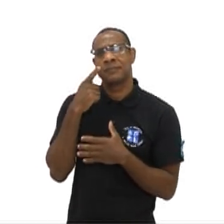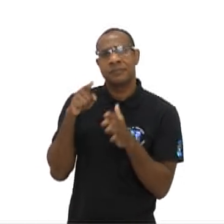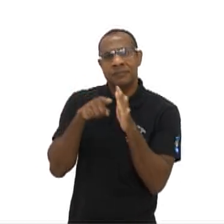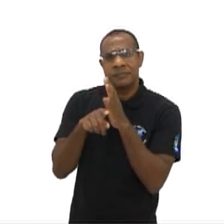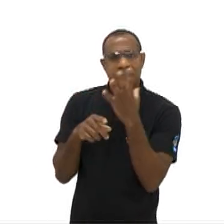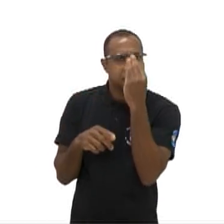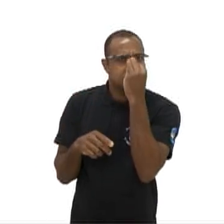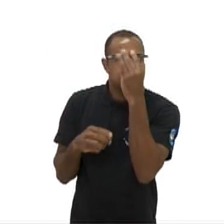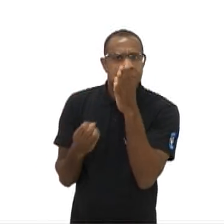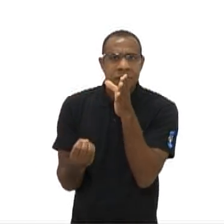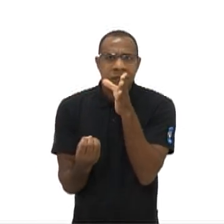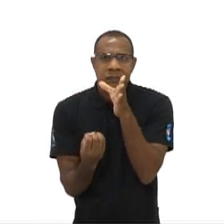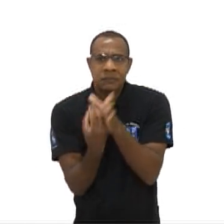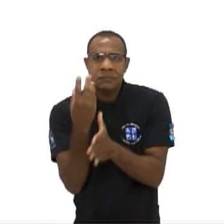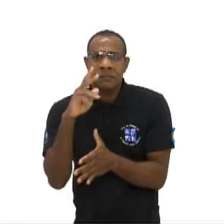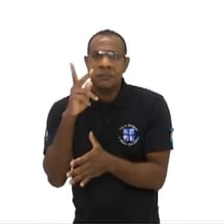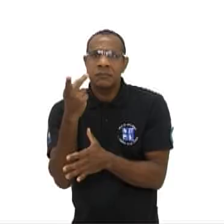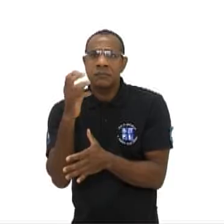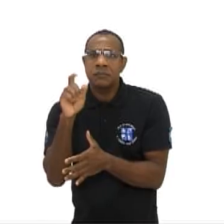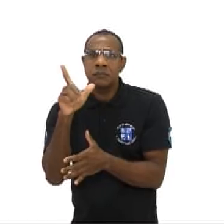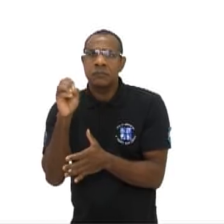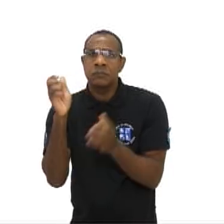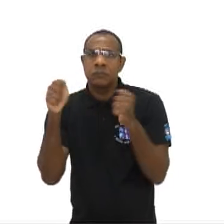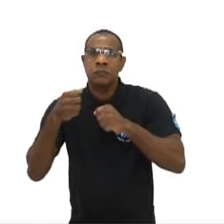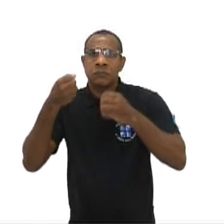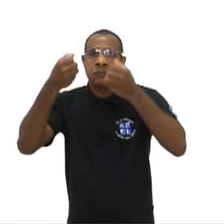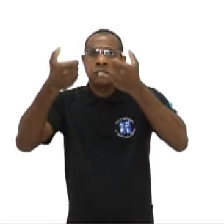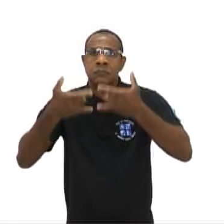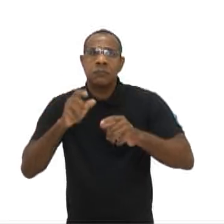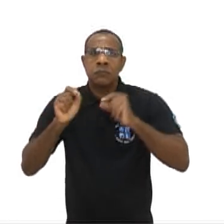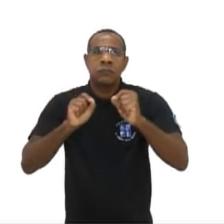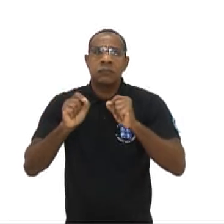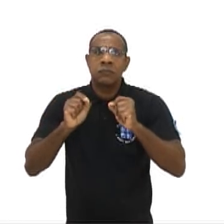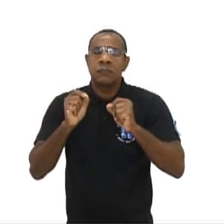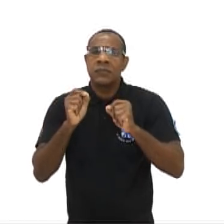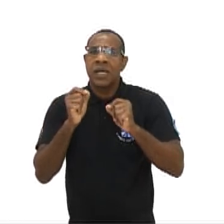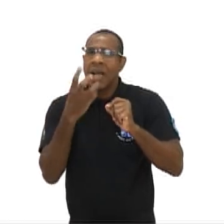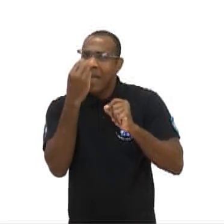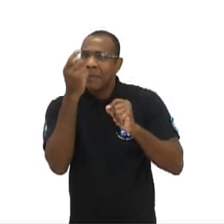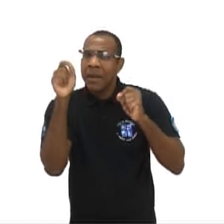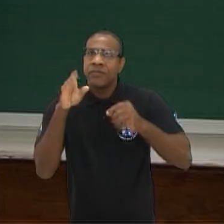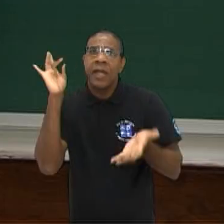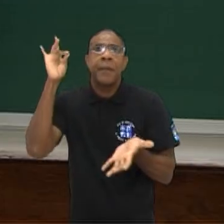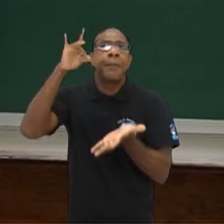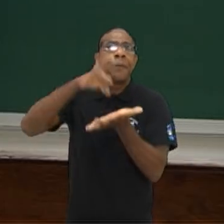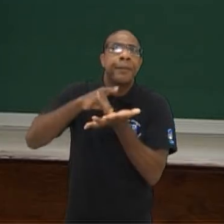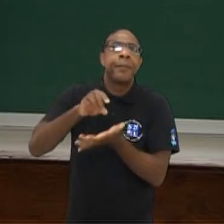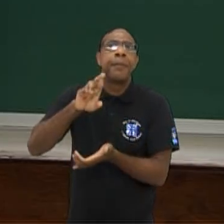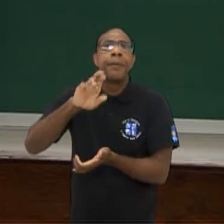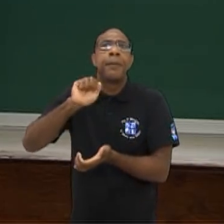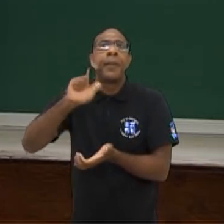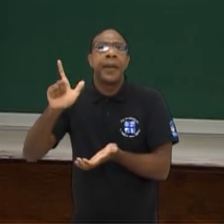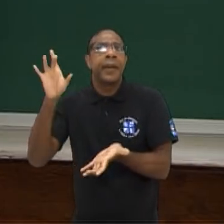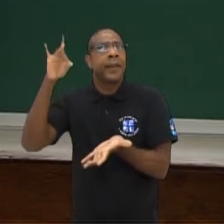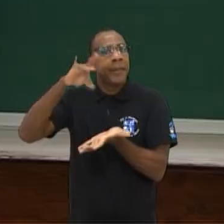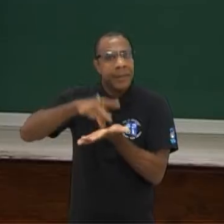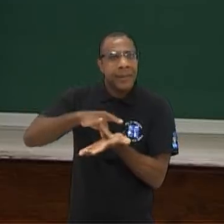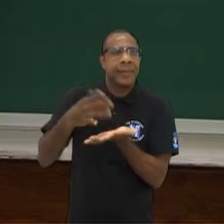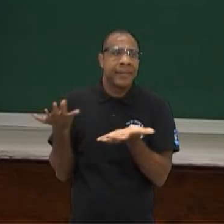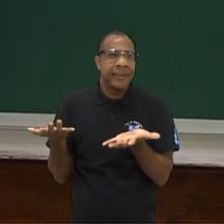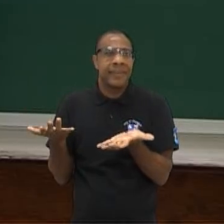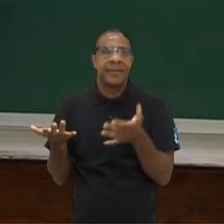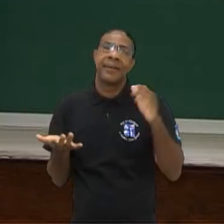imagem formada por um holograma, podemos definir que a imagem vai ser real. Então, o que você vai pegar como referência? Então, aí já